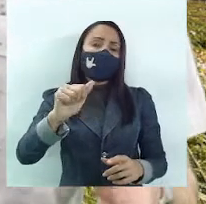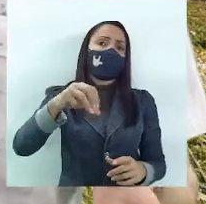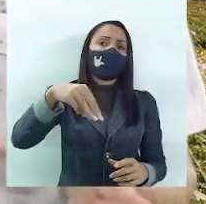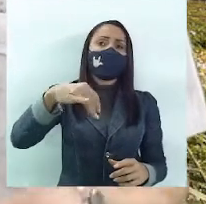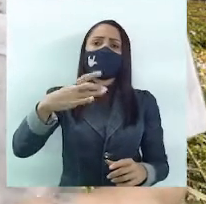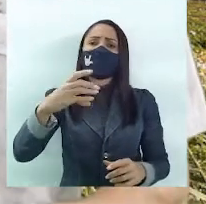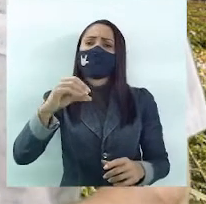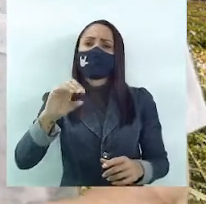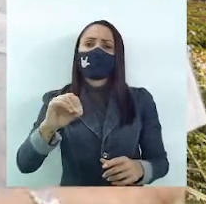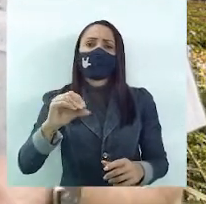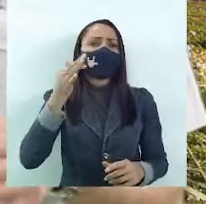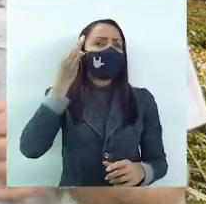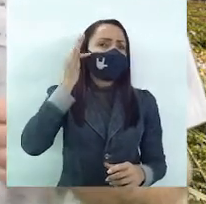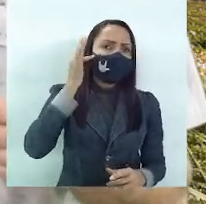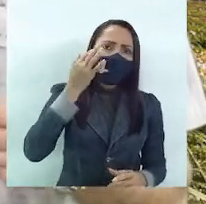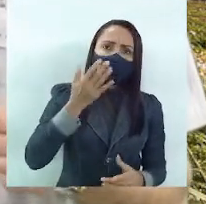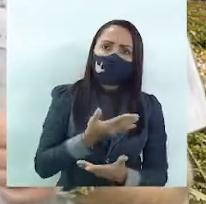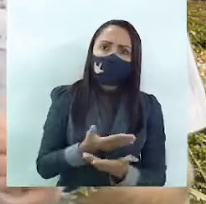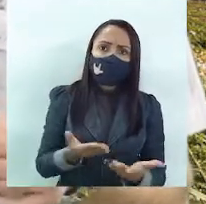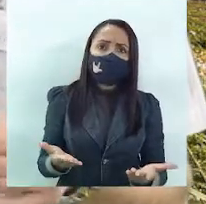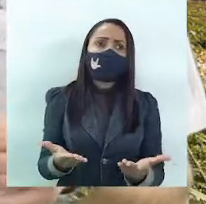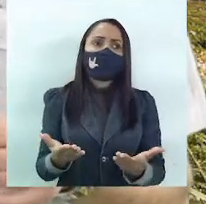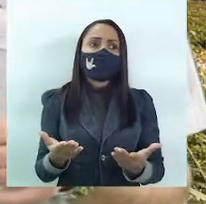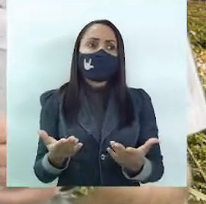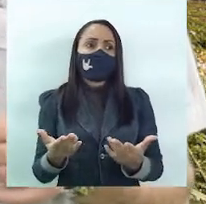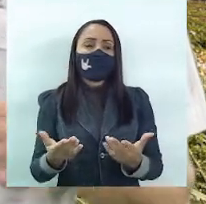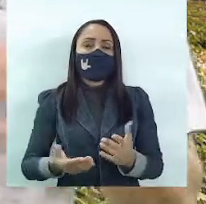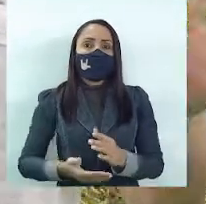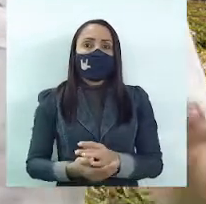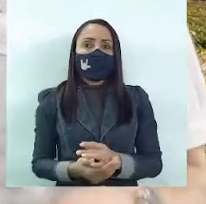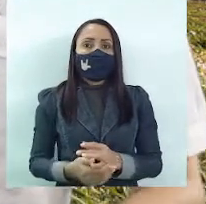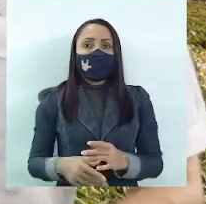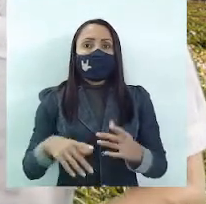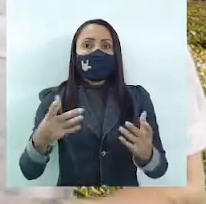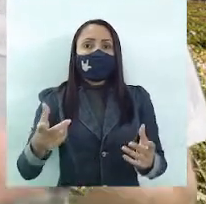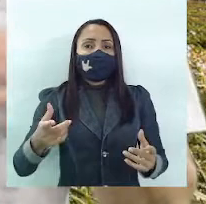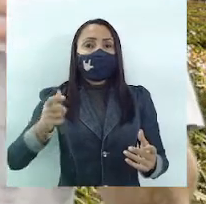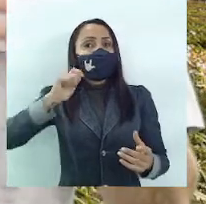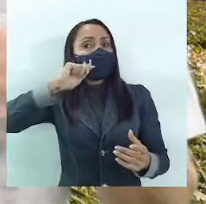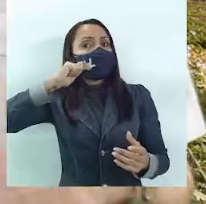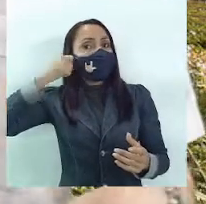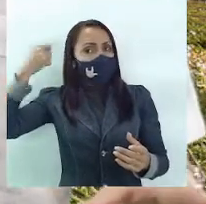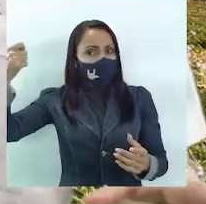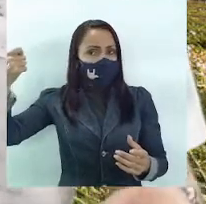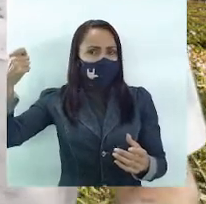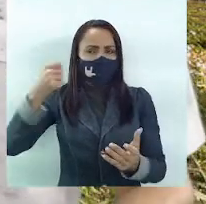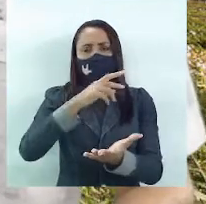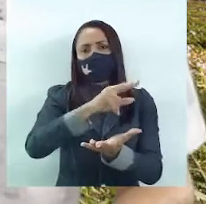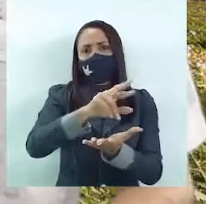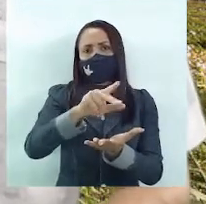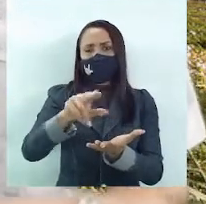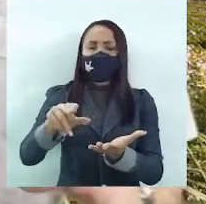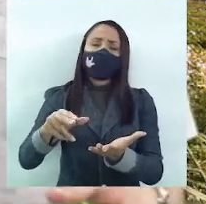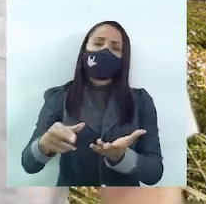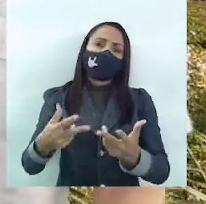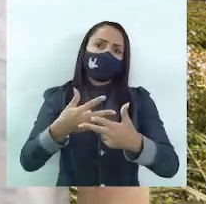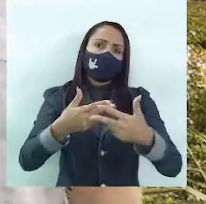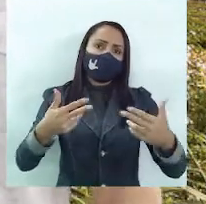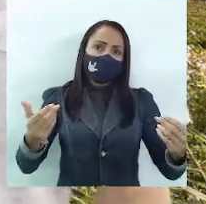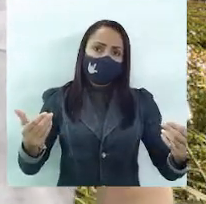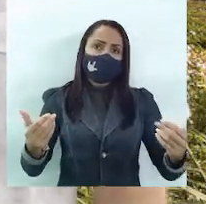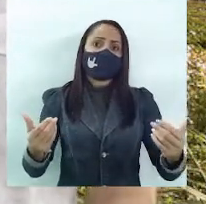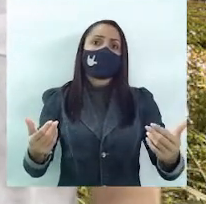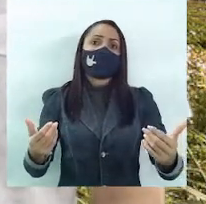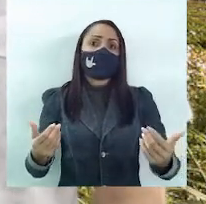alimentos, por exemplo, até que você pães e etc, que tem massa do trigo,